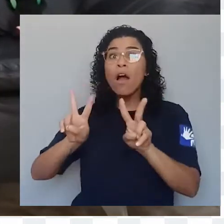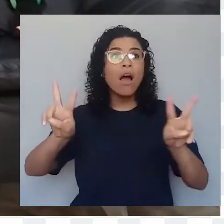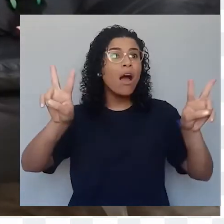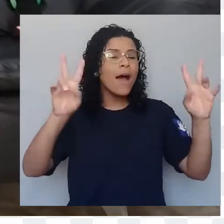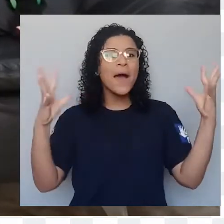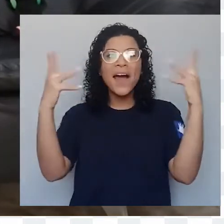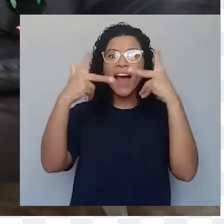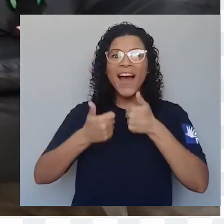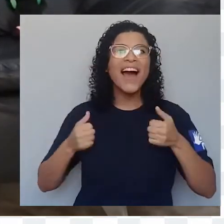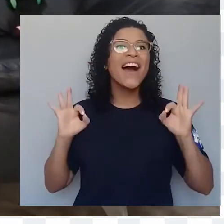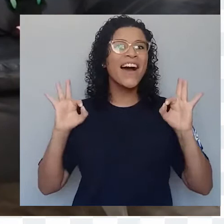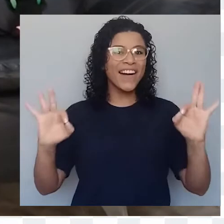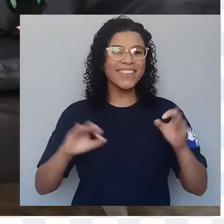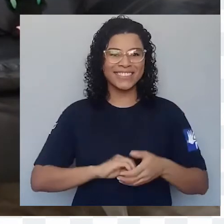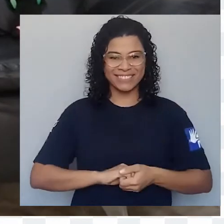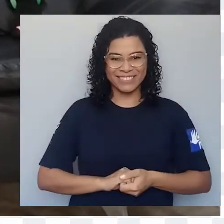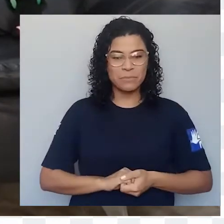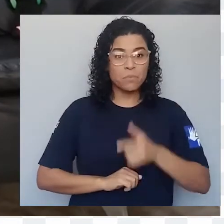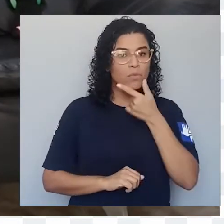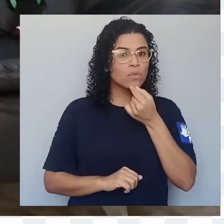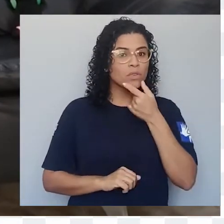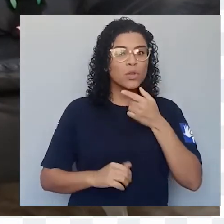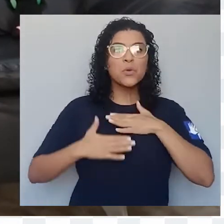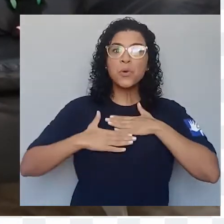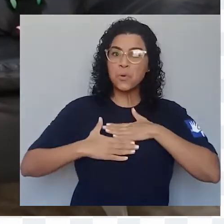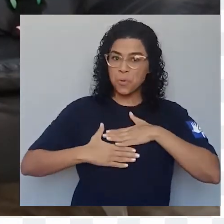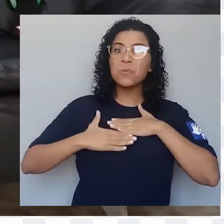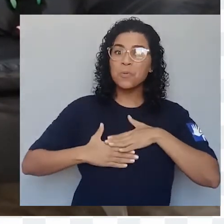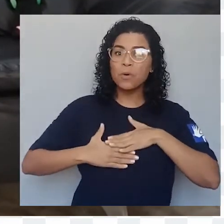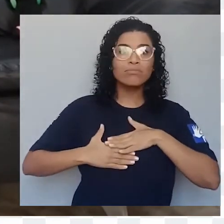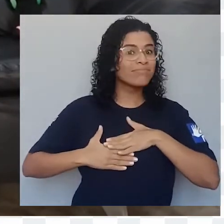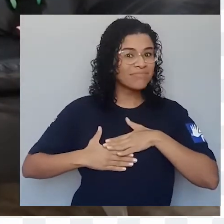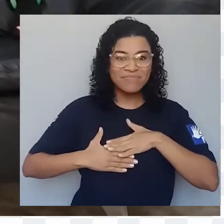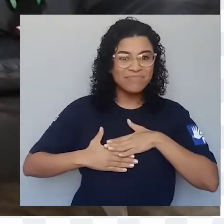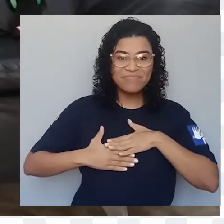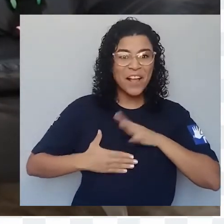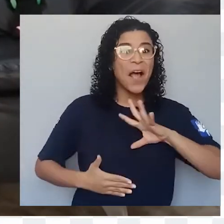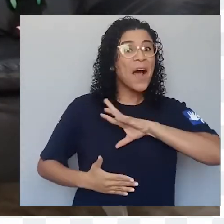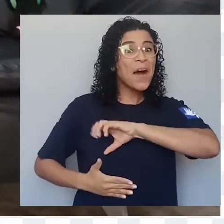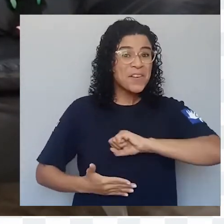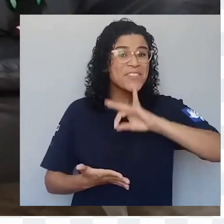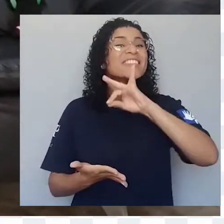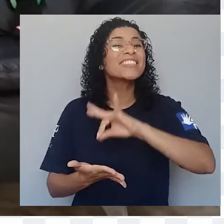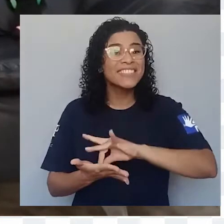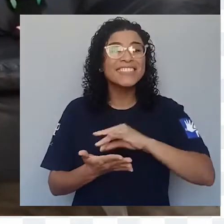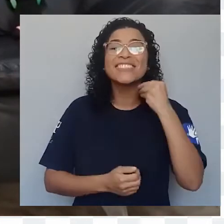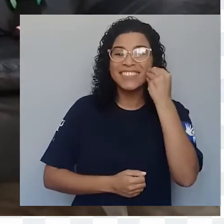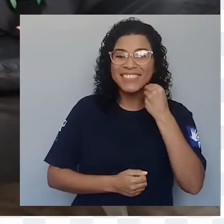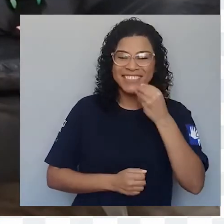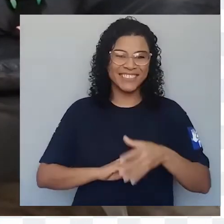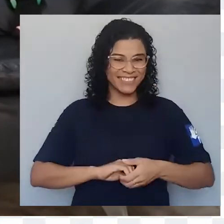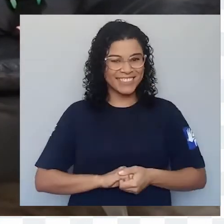e maravilhoso. O garoto não gostou dessa experiência. Ele